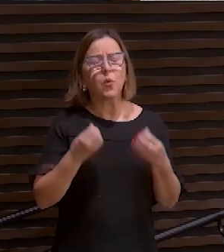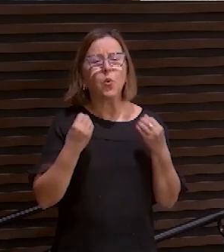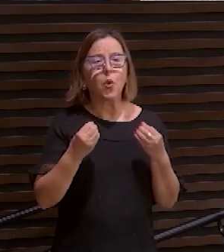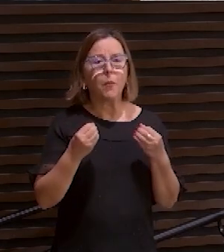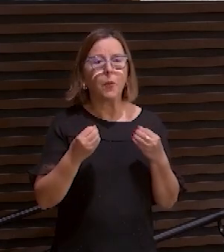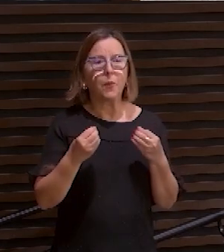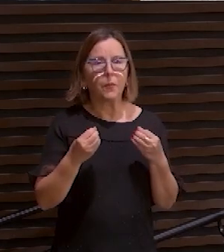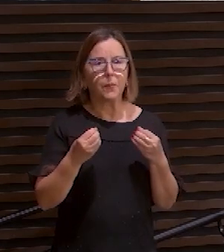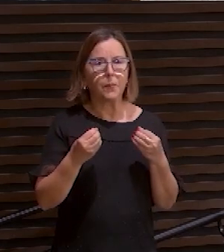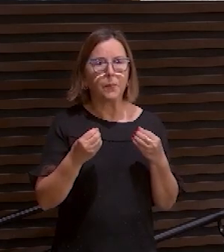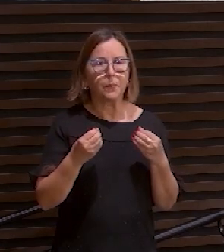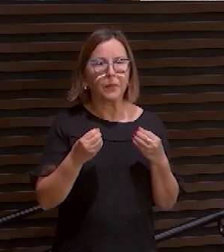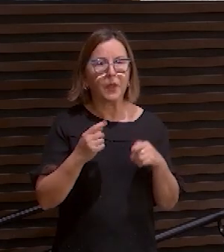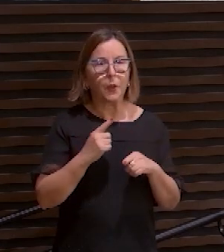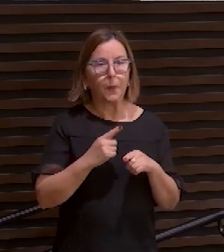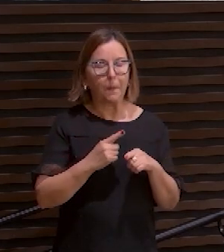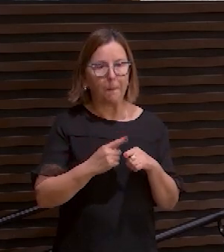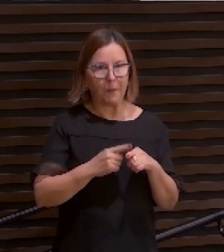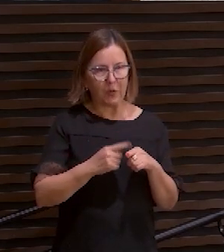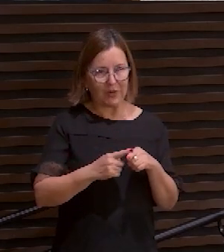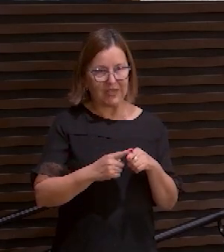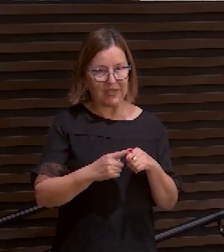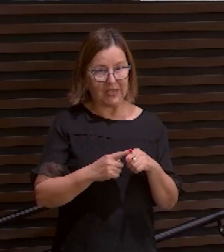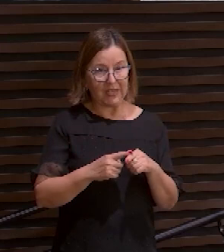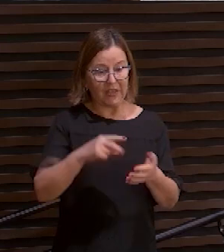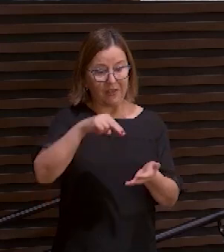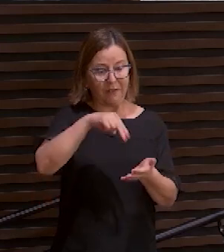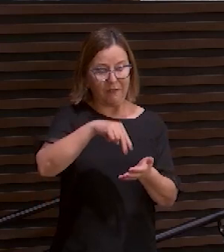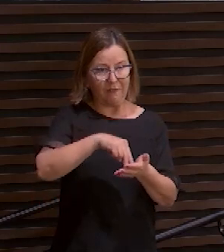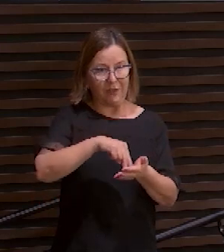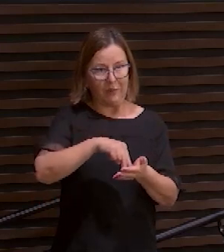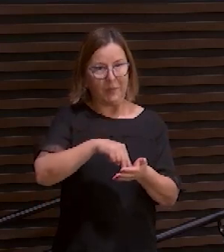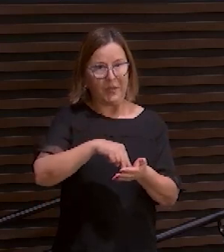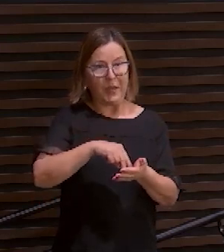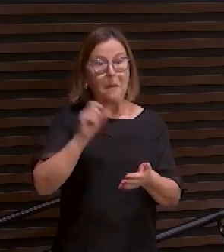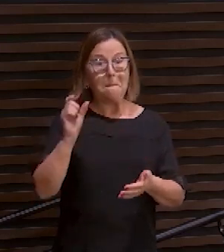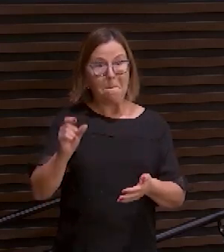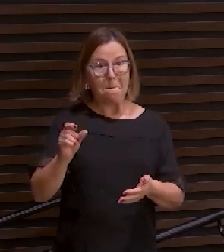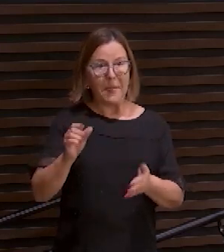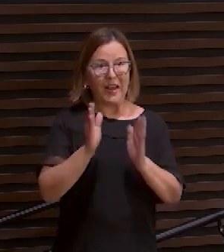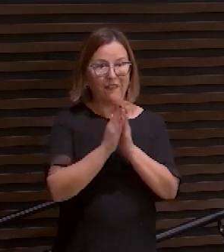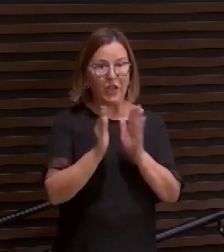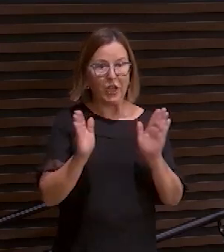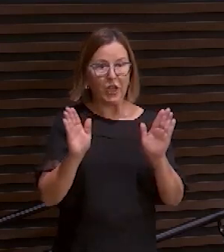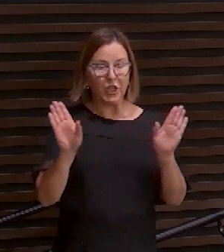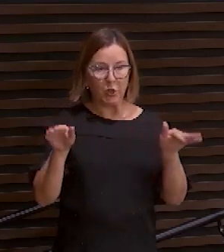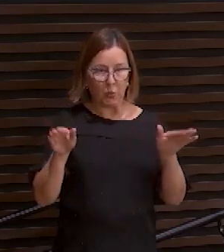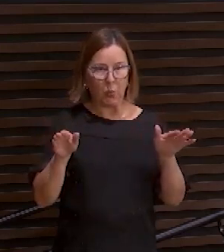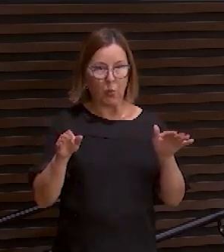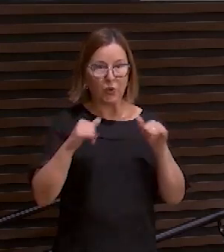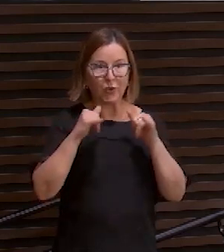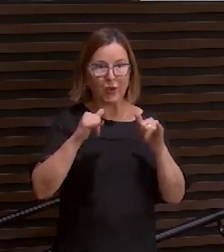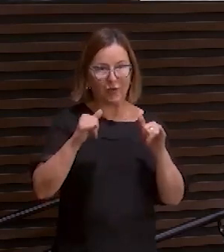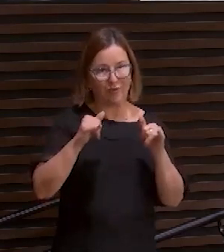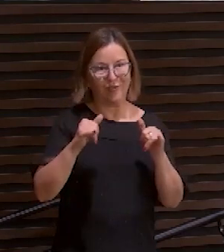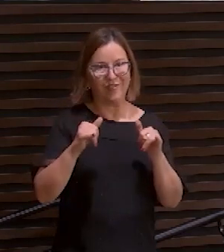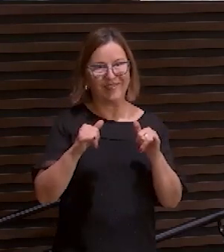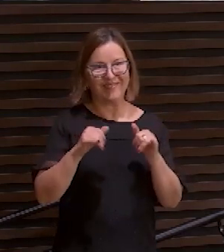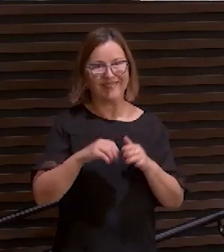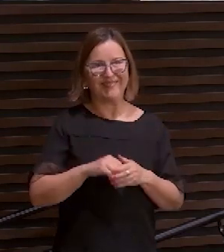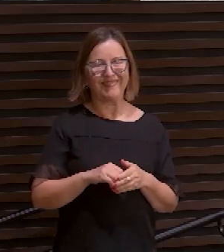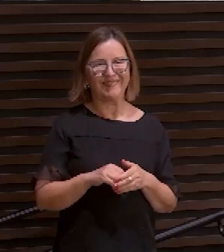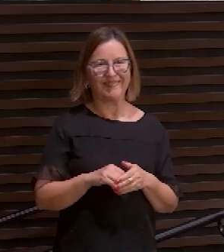no mensageiro de Deus, na palavra de Deus. É a mesma coisa que aconteceu com Maria e